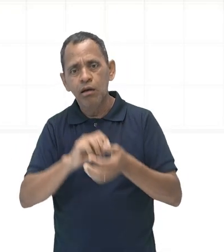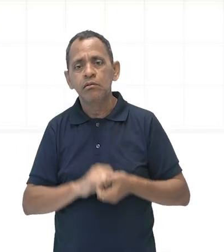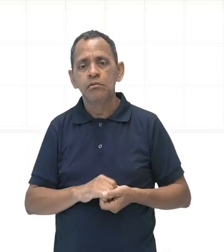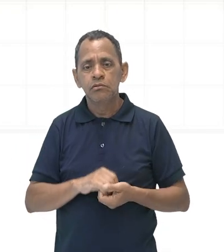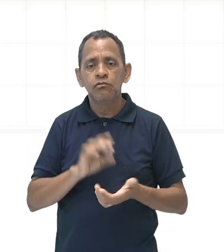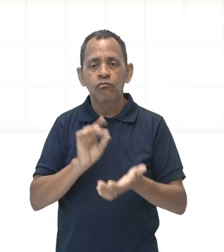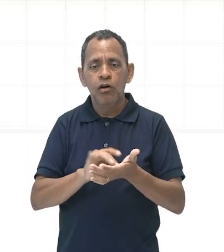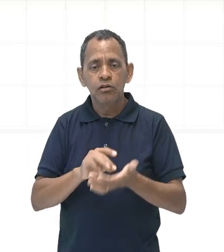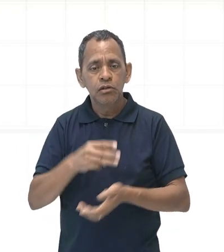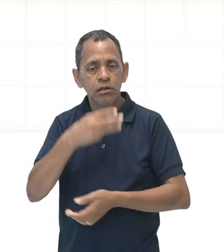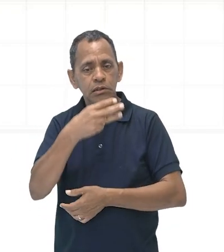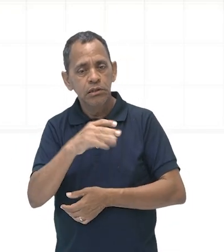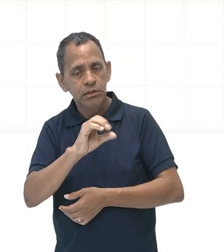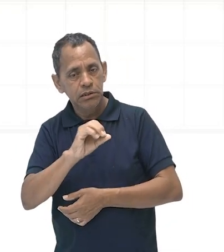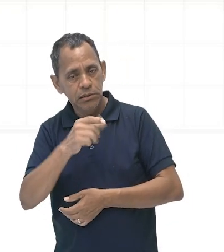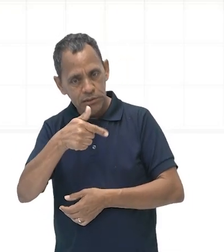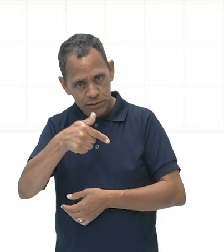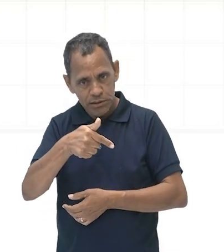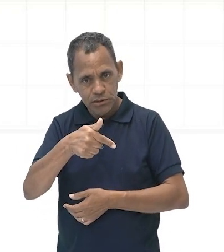exatamente